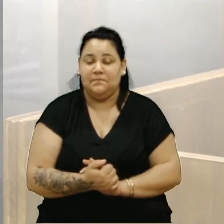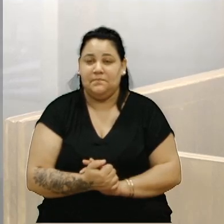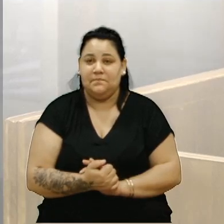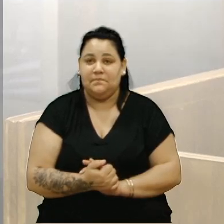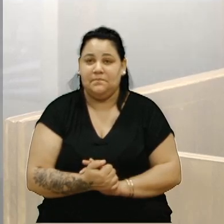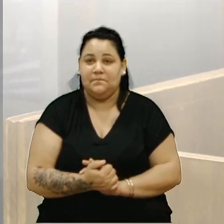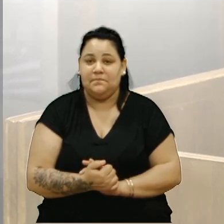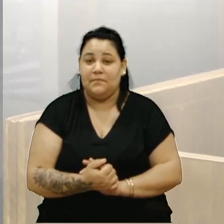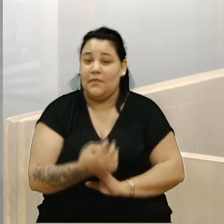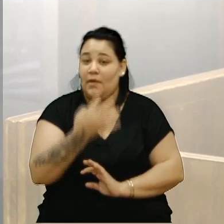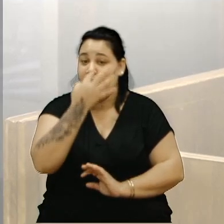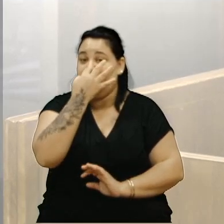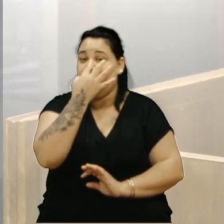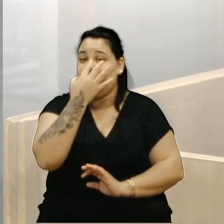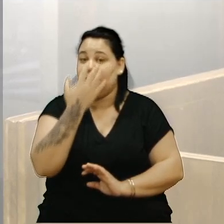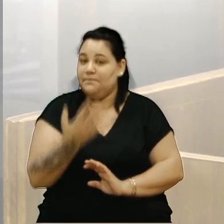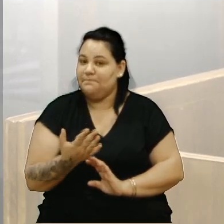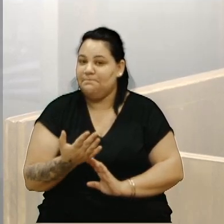Pasmem,